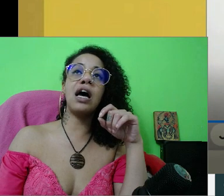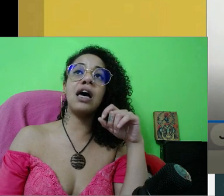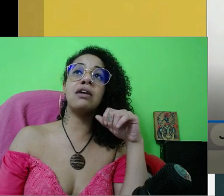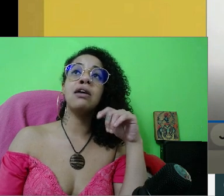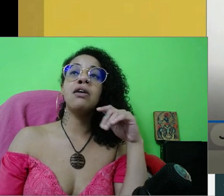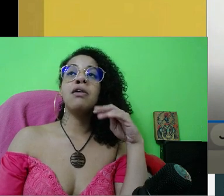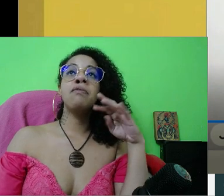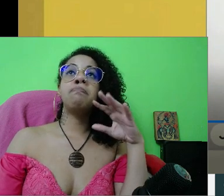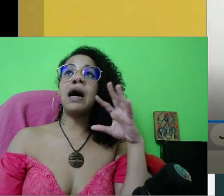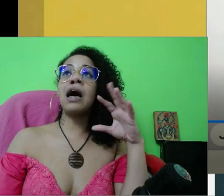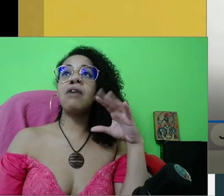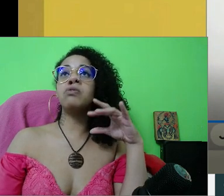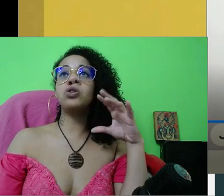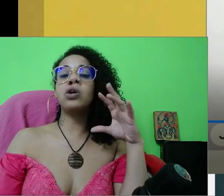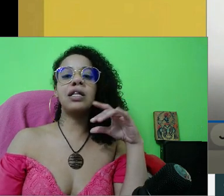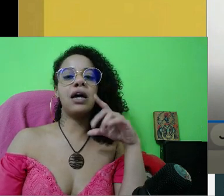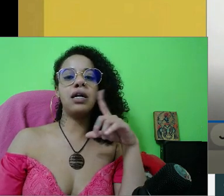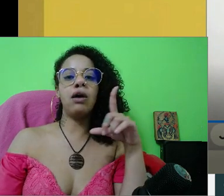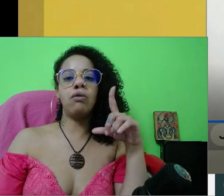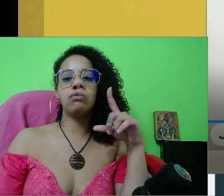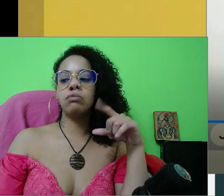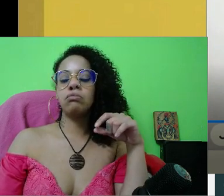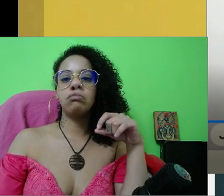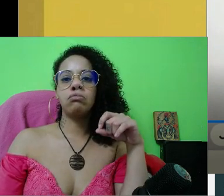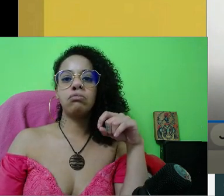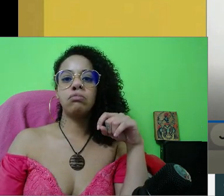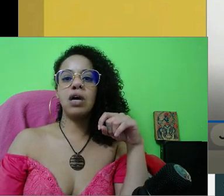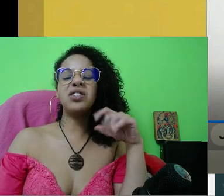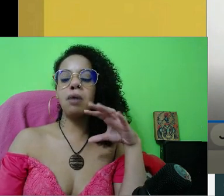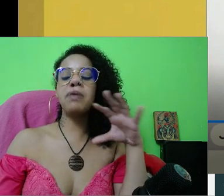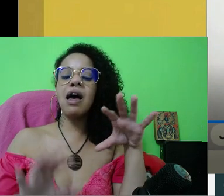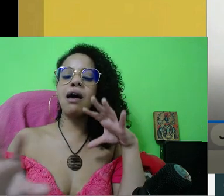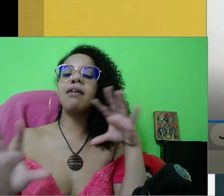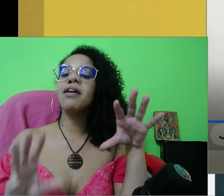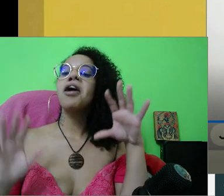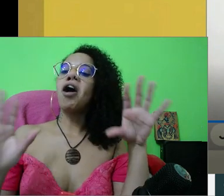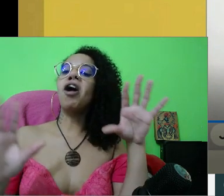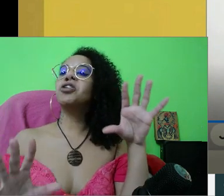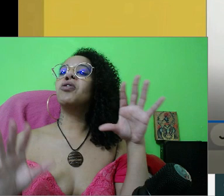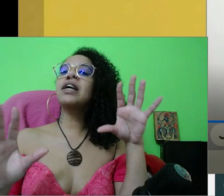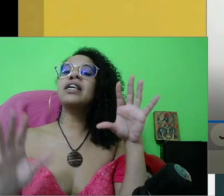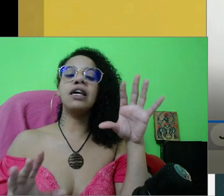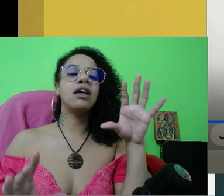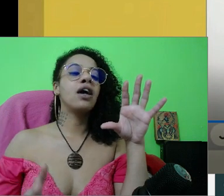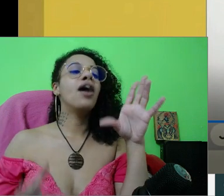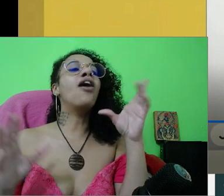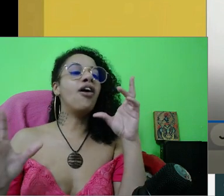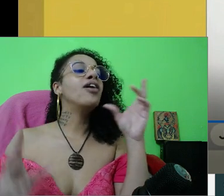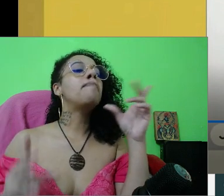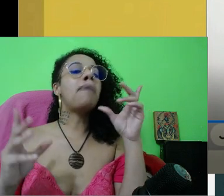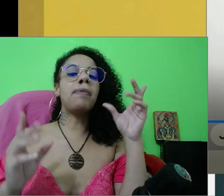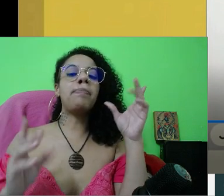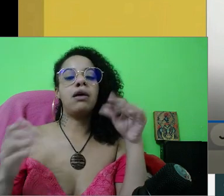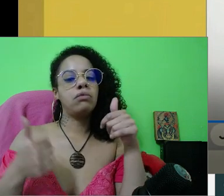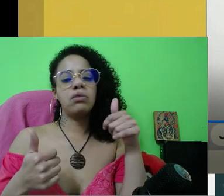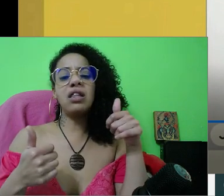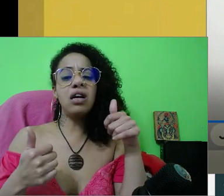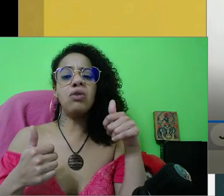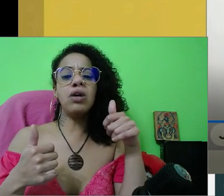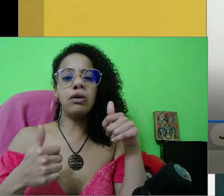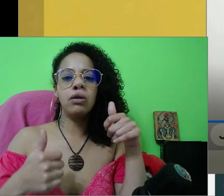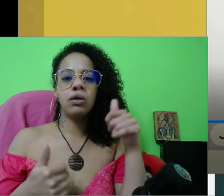um arzinho de ai tá vamos trocar ideia não é só para ó tô aqui ó